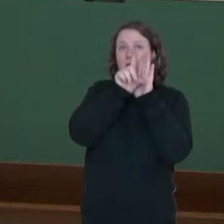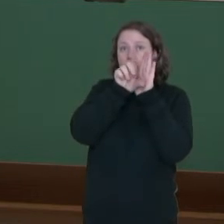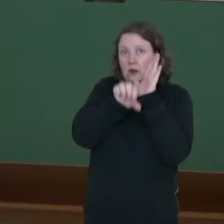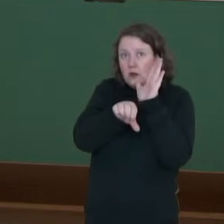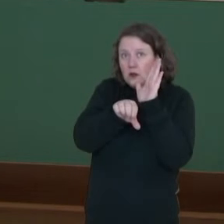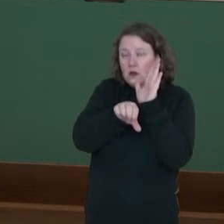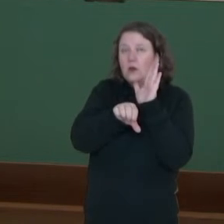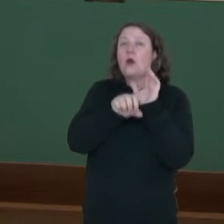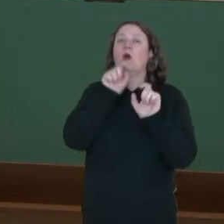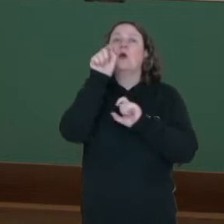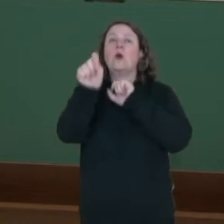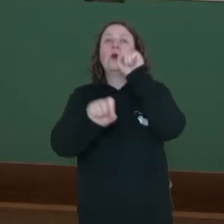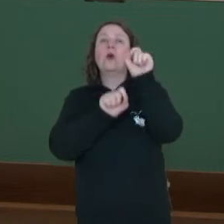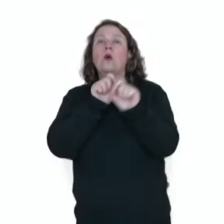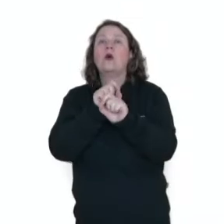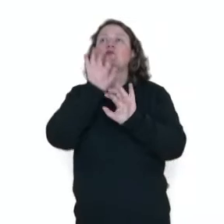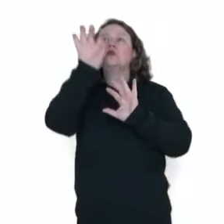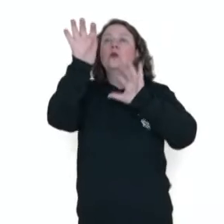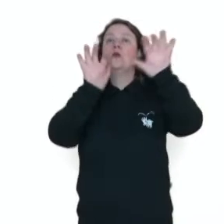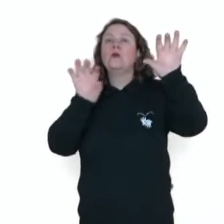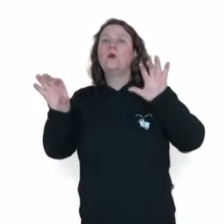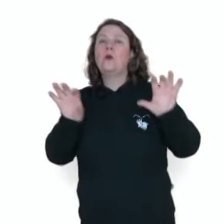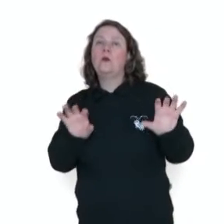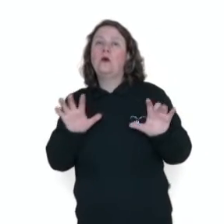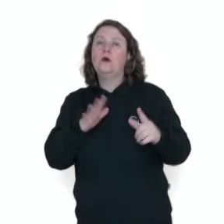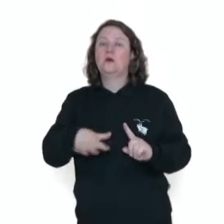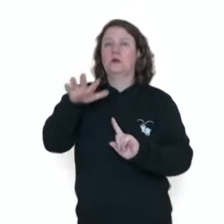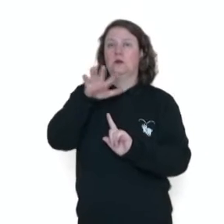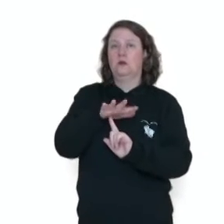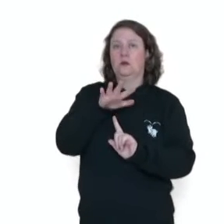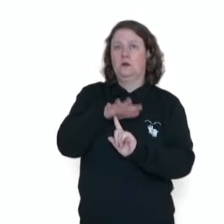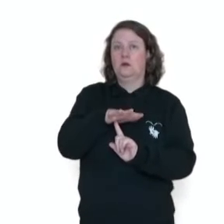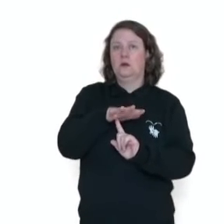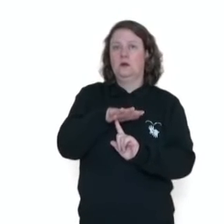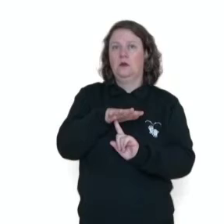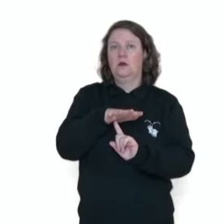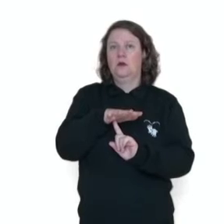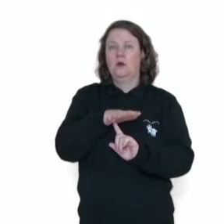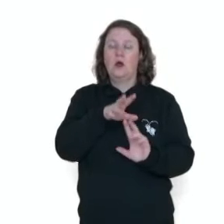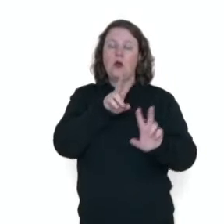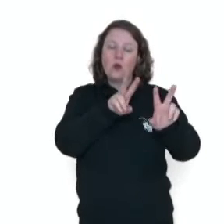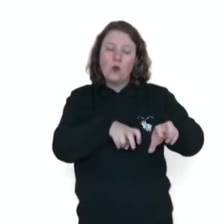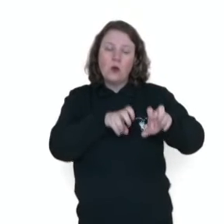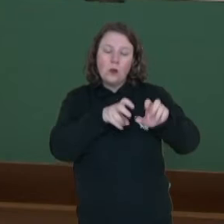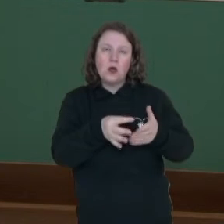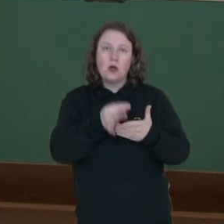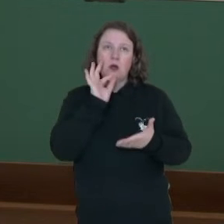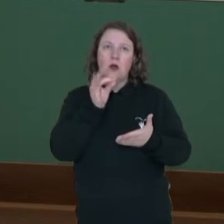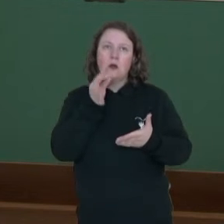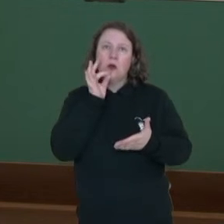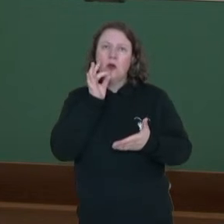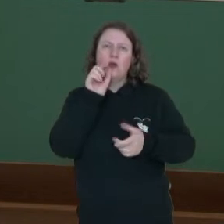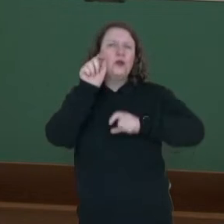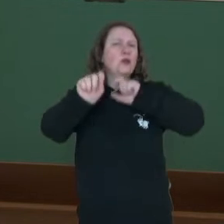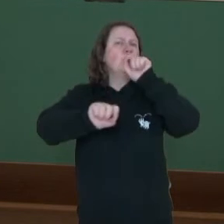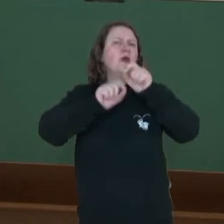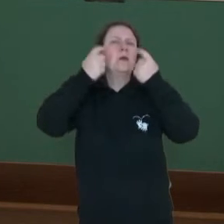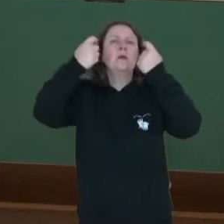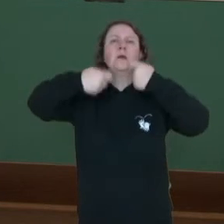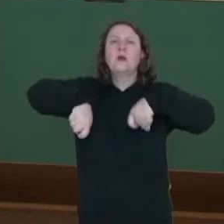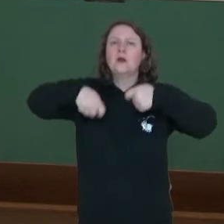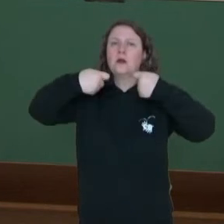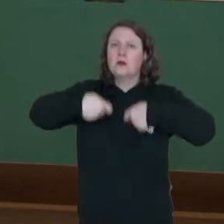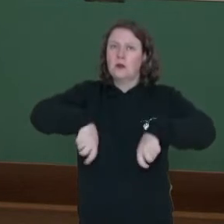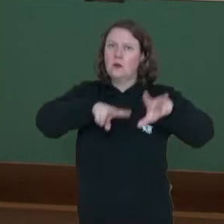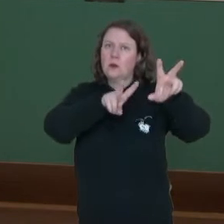XIX, quais regiões do Paraná foram áreas de produção de café e quais as condições para que ocorresse a